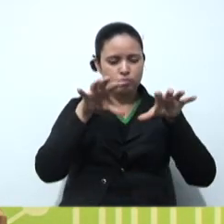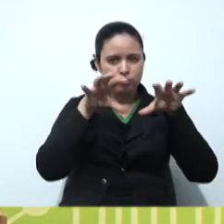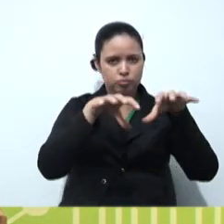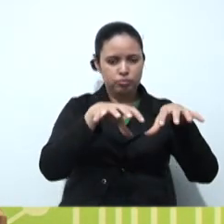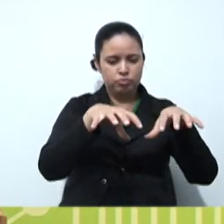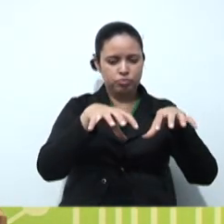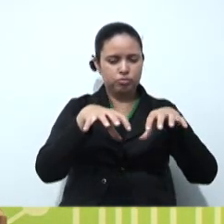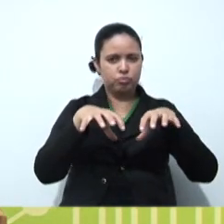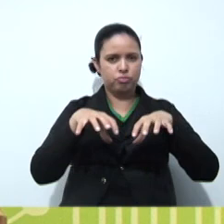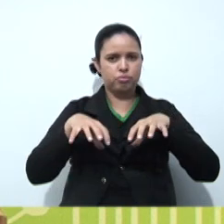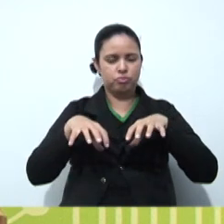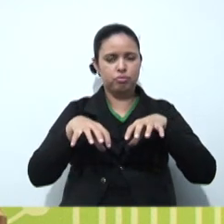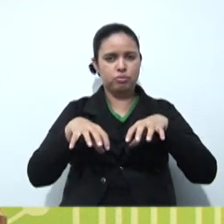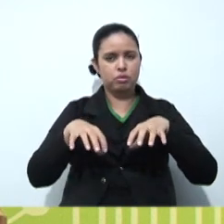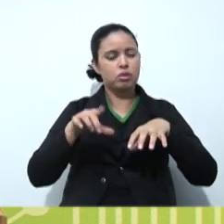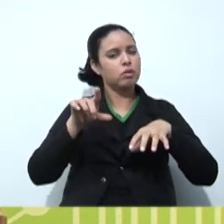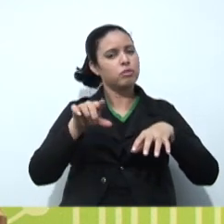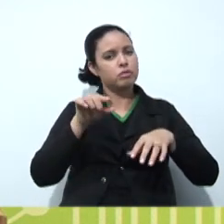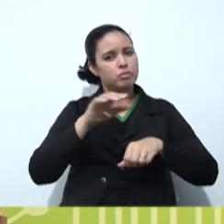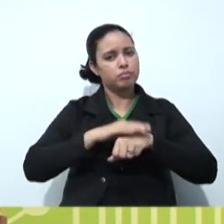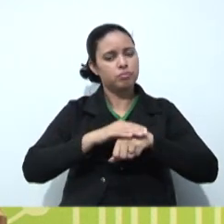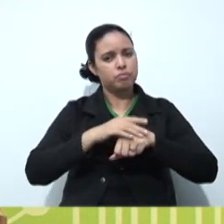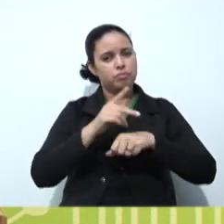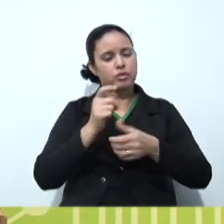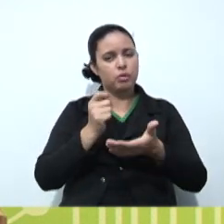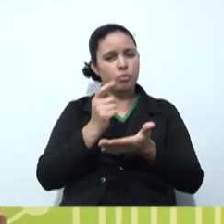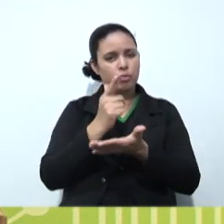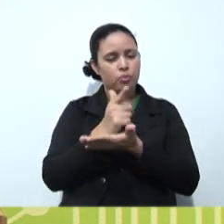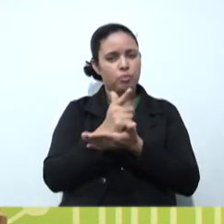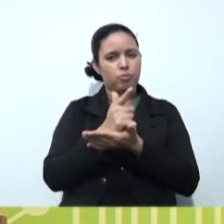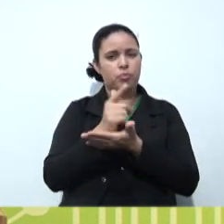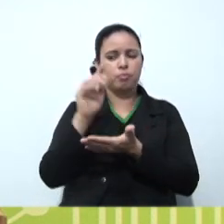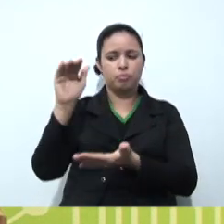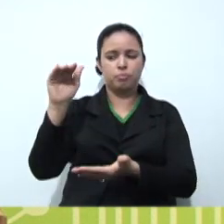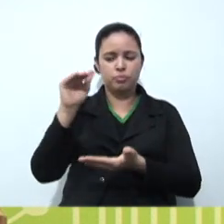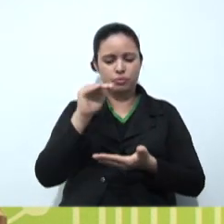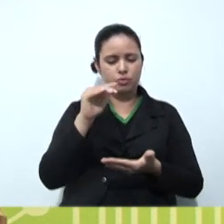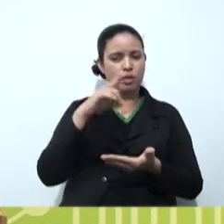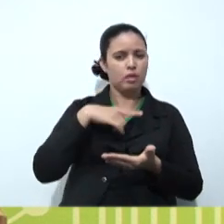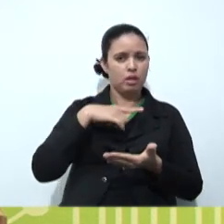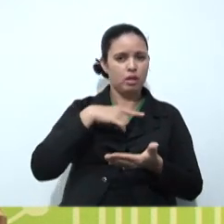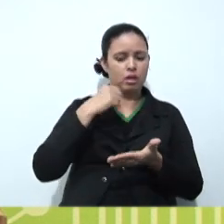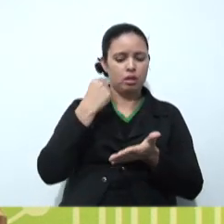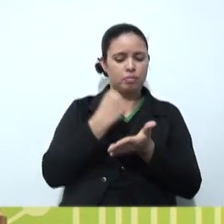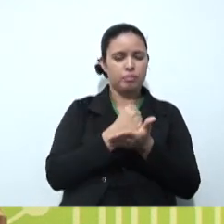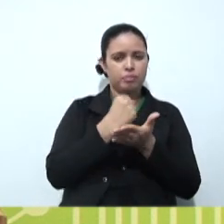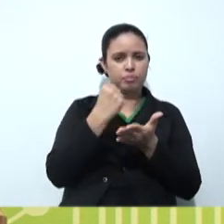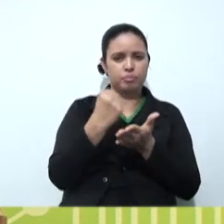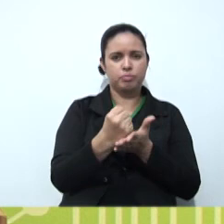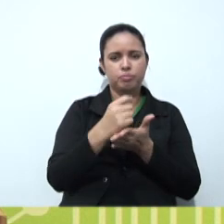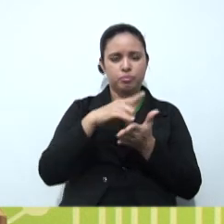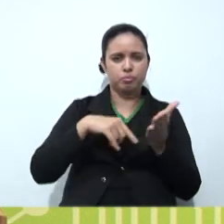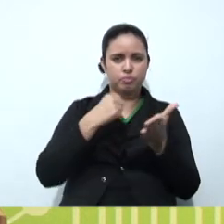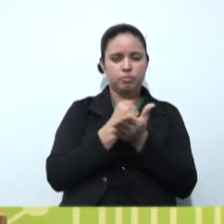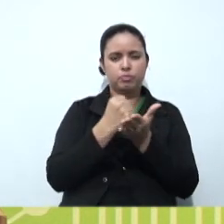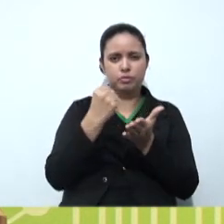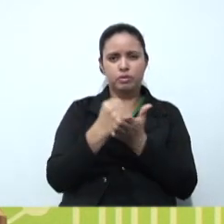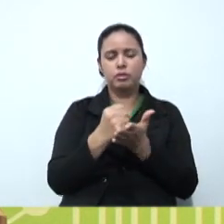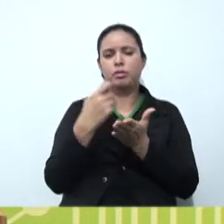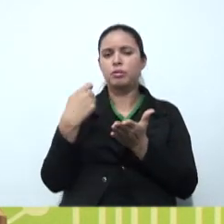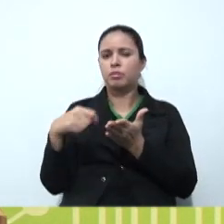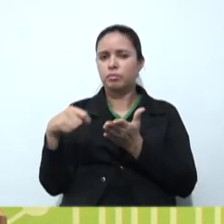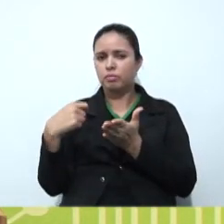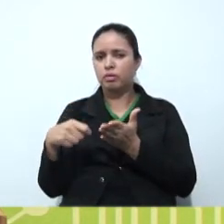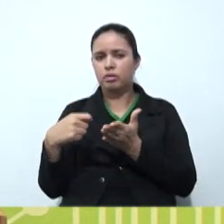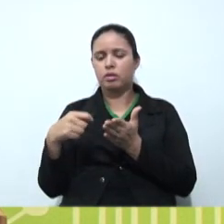de determinado fornecedor, mas existe um registro na hora dessa compra. Você só consegue comprar se você tiver o registro lá